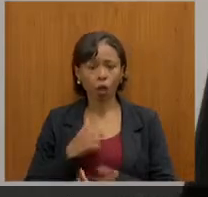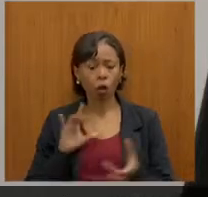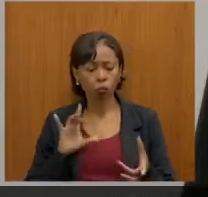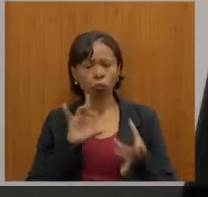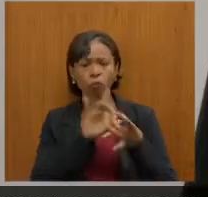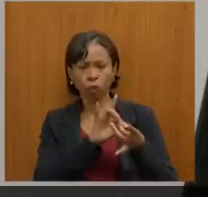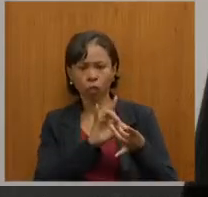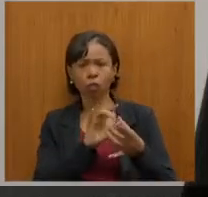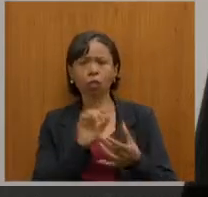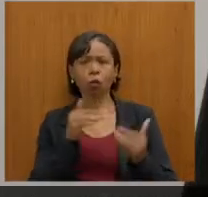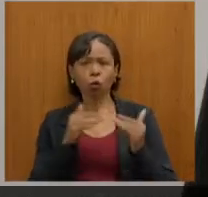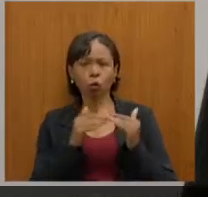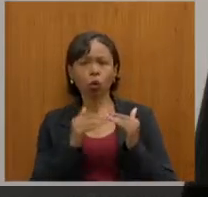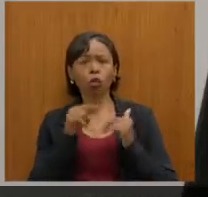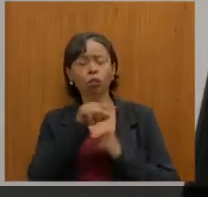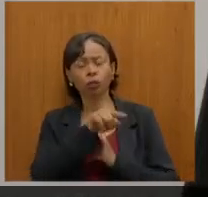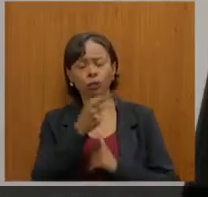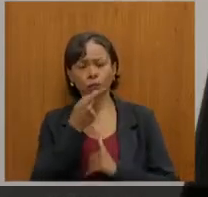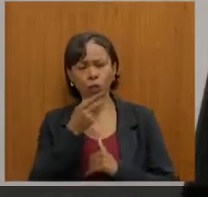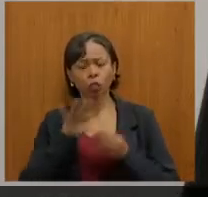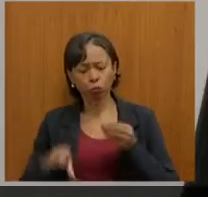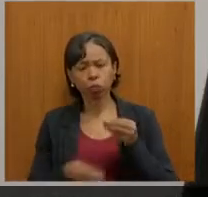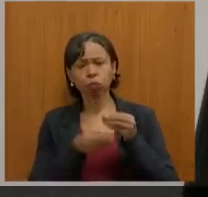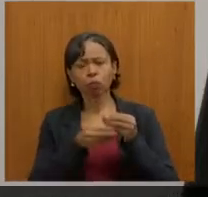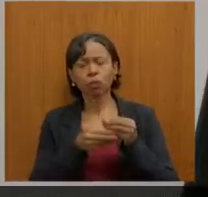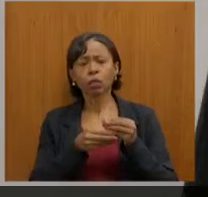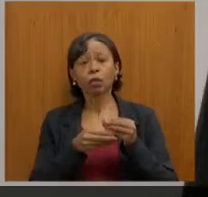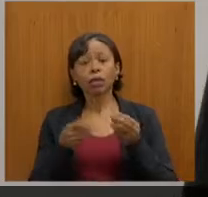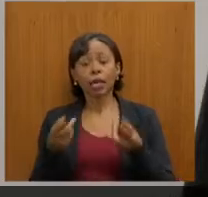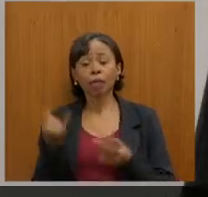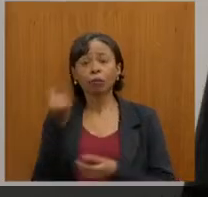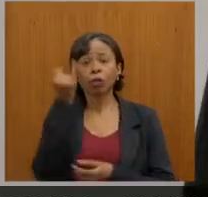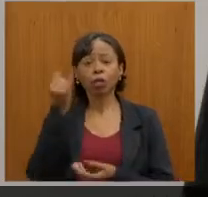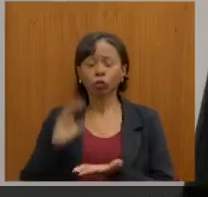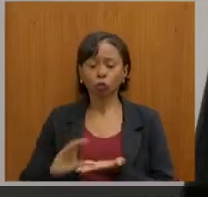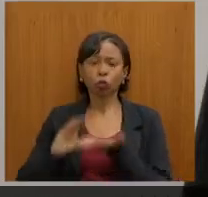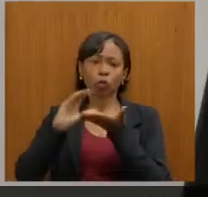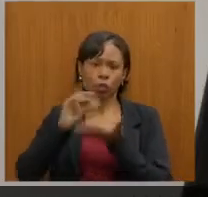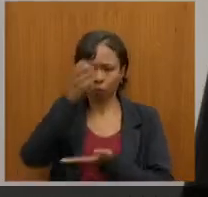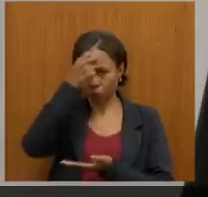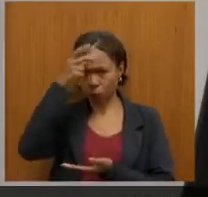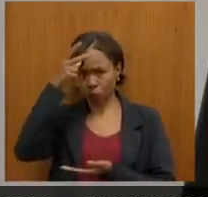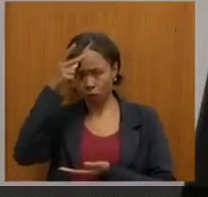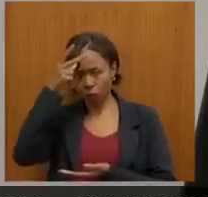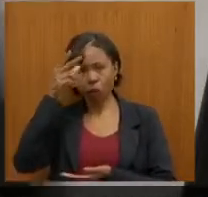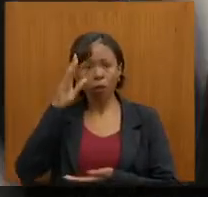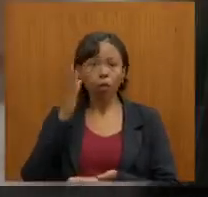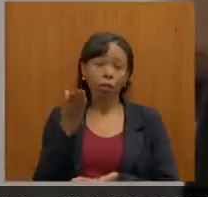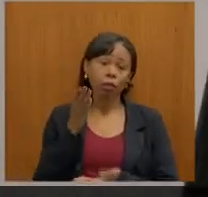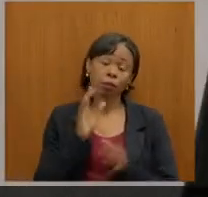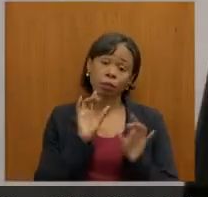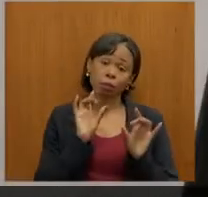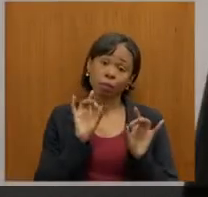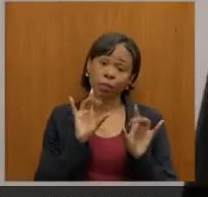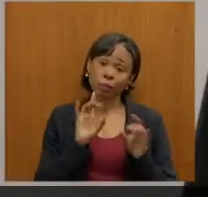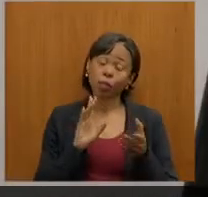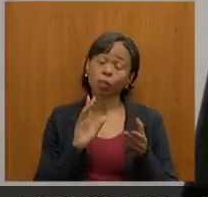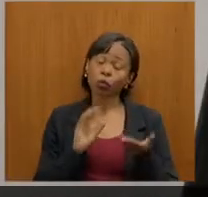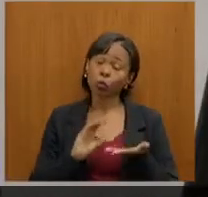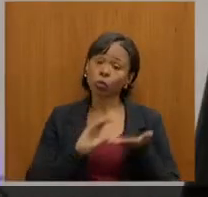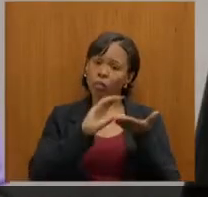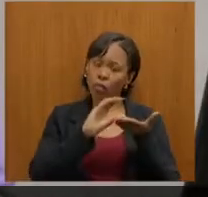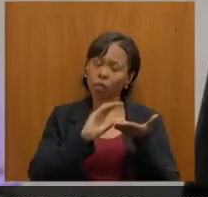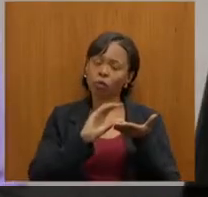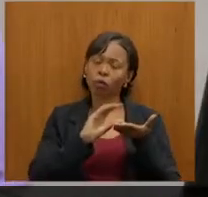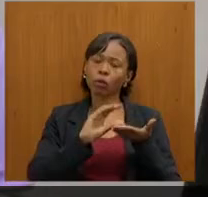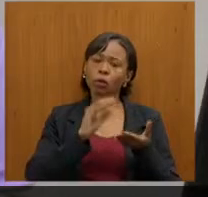reforçar a importância que nós vemos nos conselhos é especialmente no Conselho Estadual de políticas para as mulheres muito